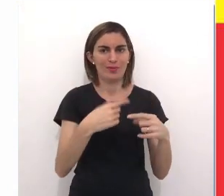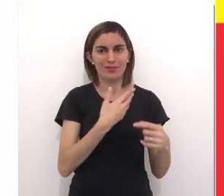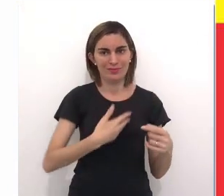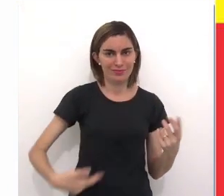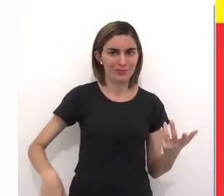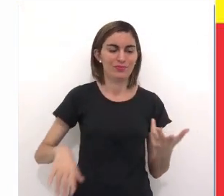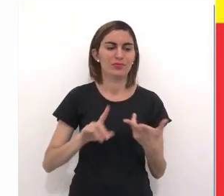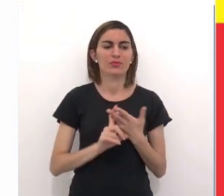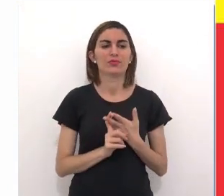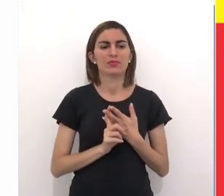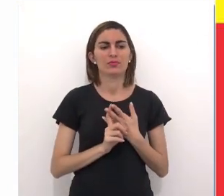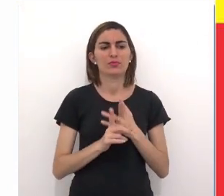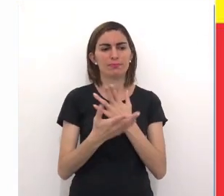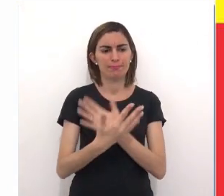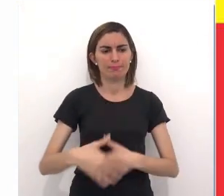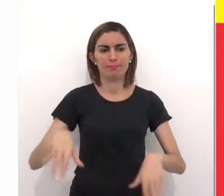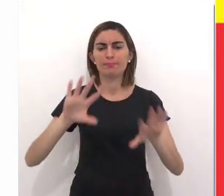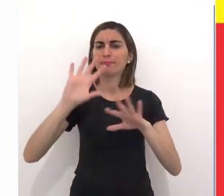revolucionários ocorreram,